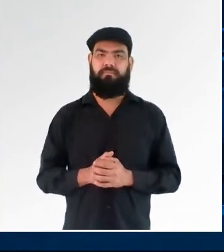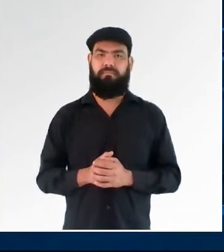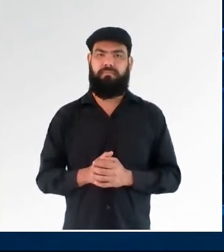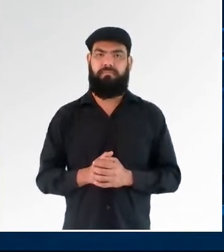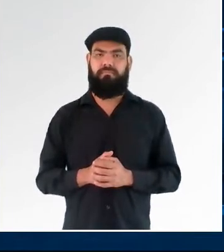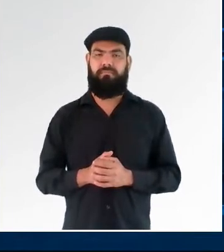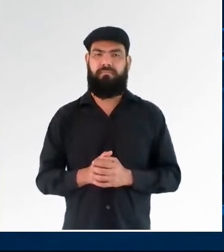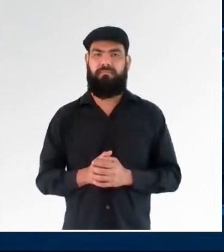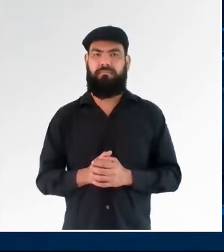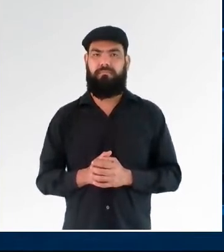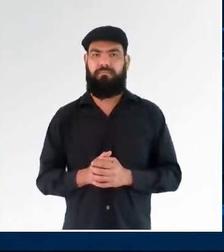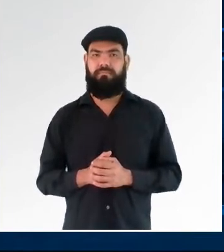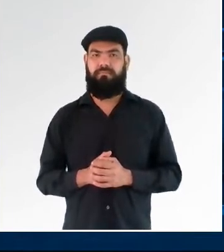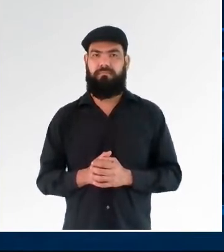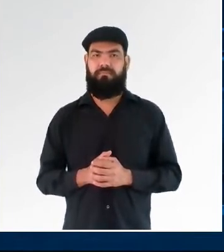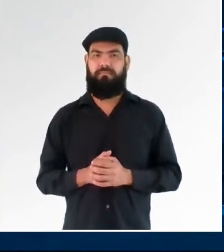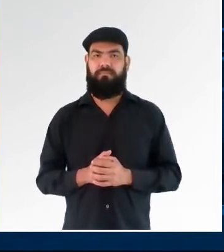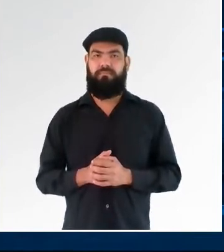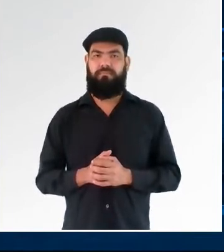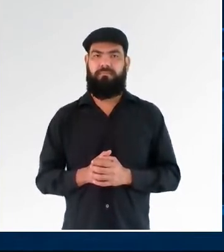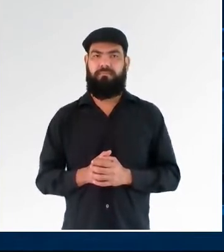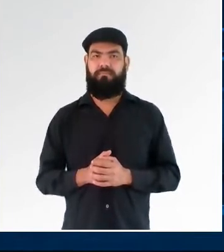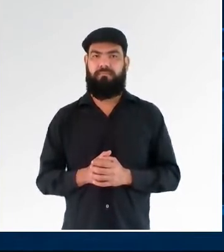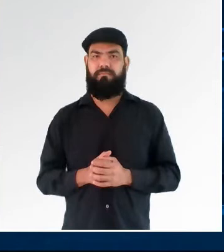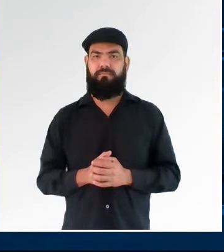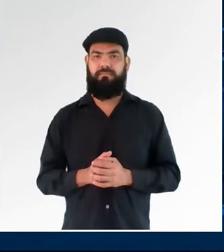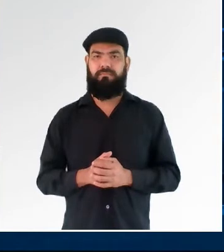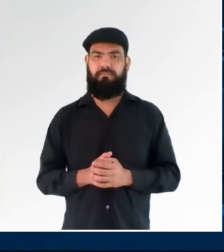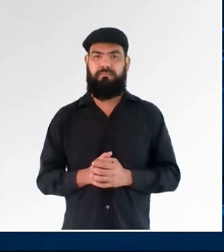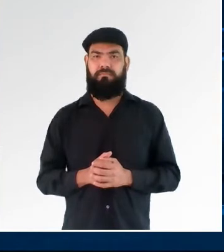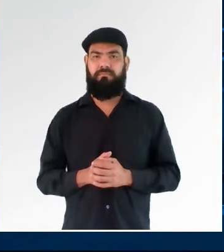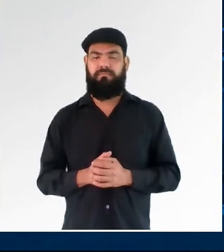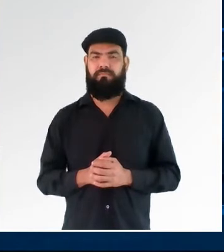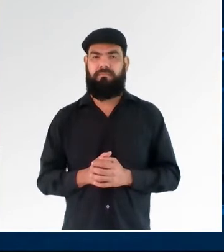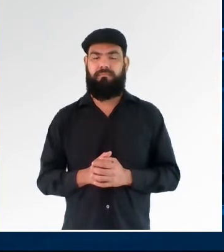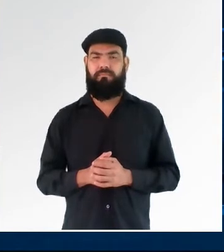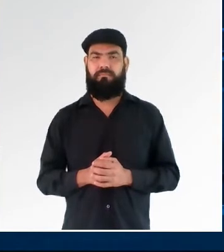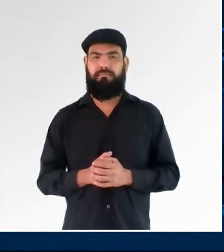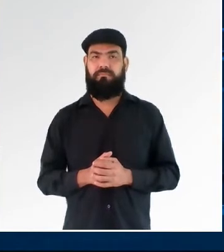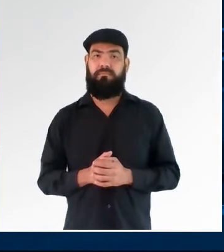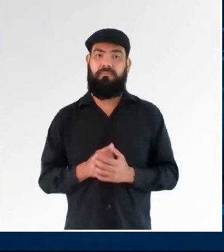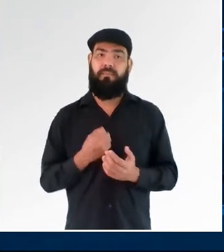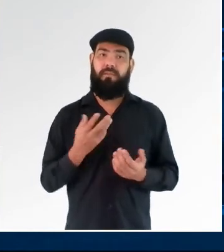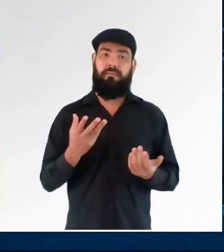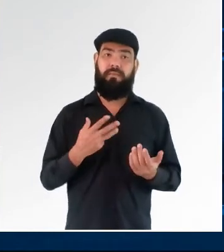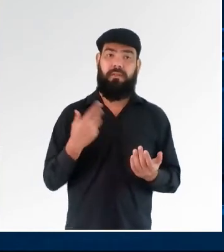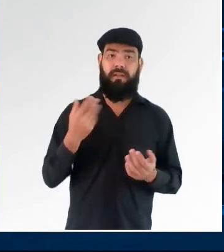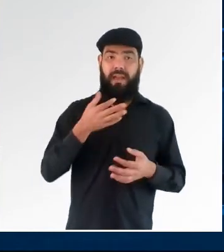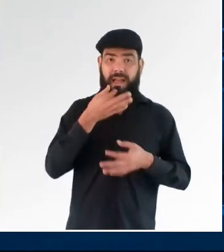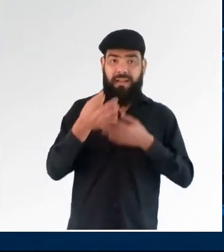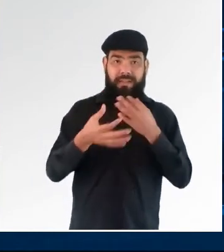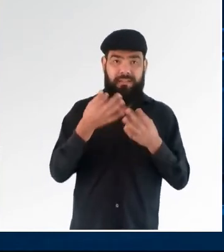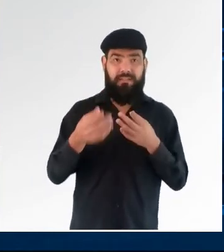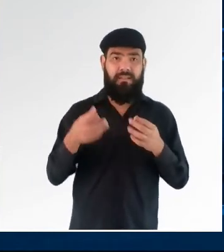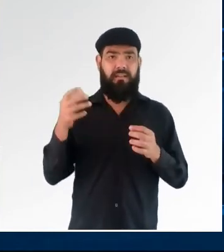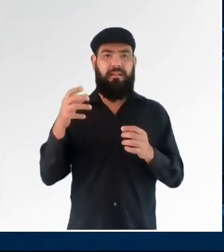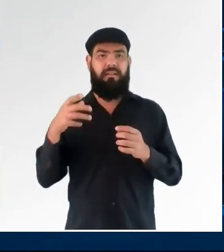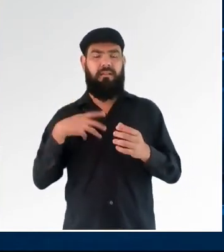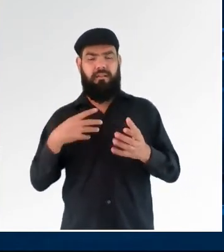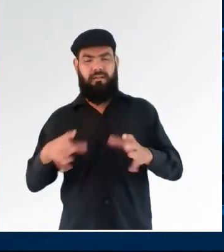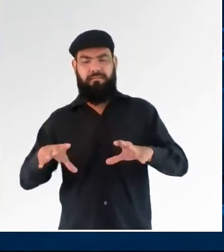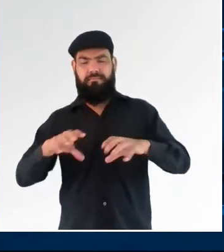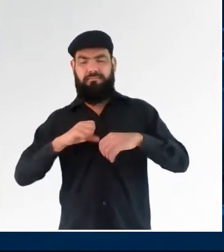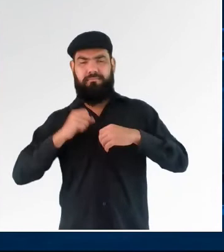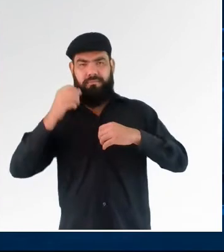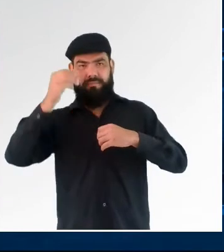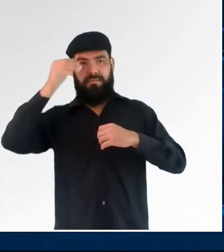para um jornal, se for para um site, vai ter linguagens diferentes. Muito bem, a resenha crítica é um gênero que fornece conhecimentos prévios de uma